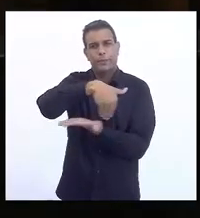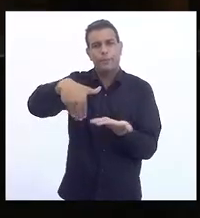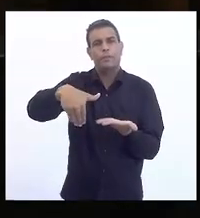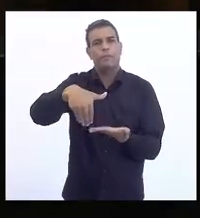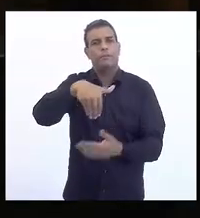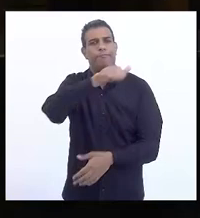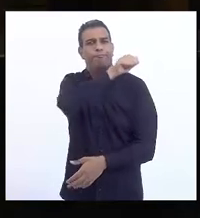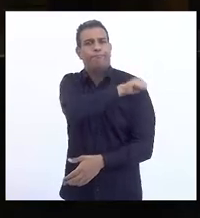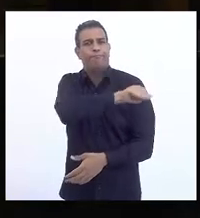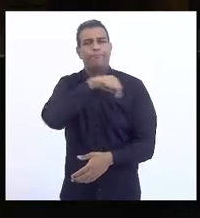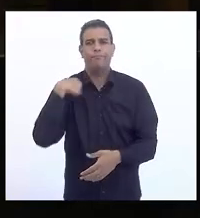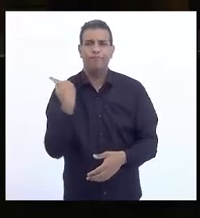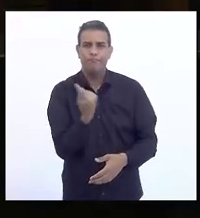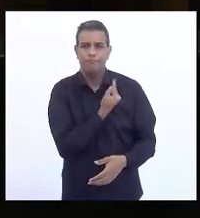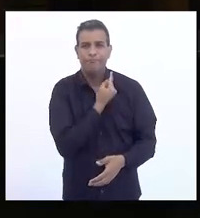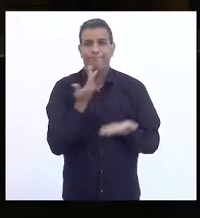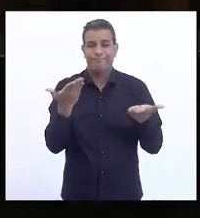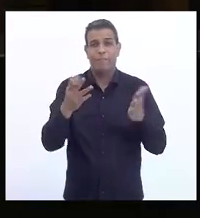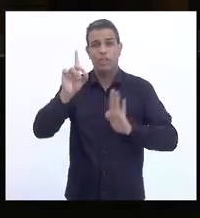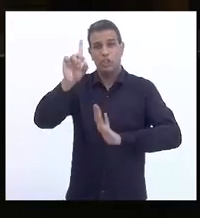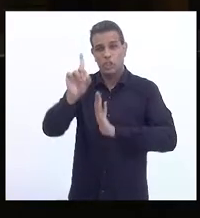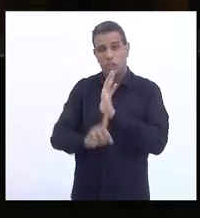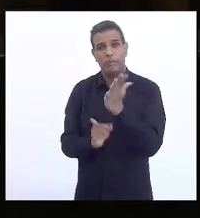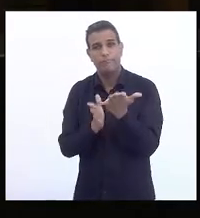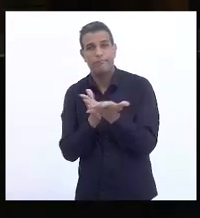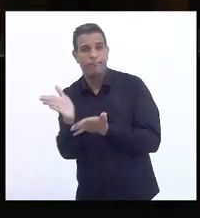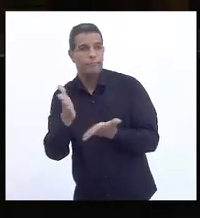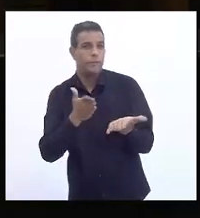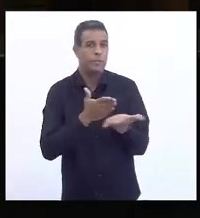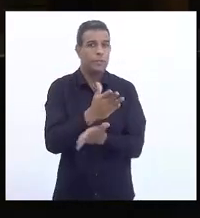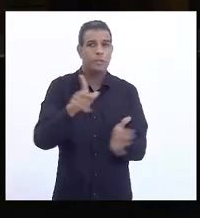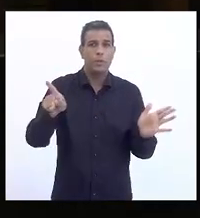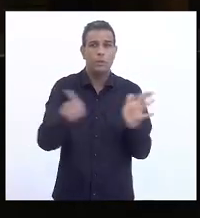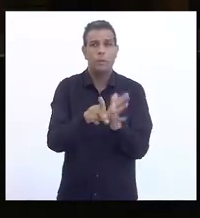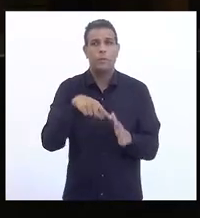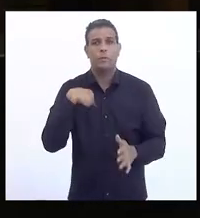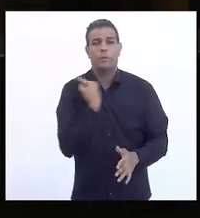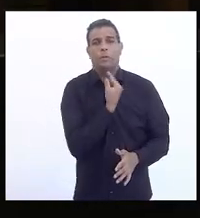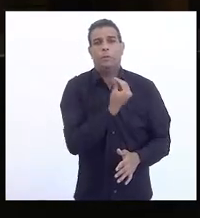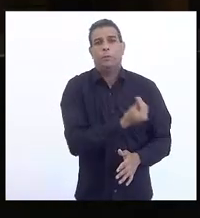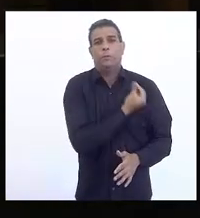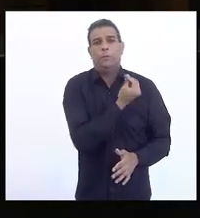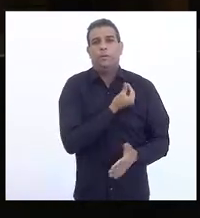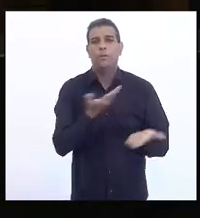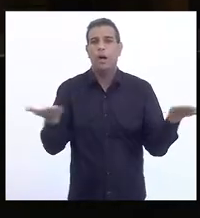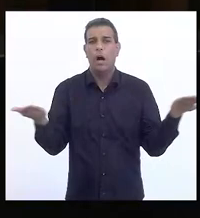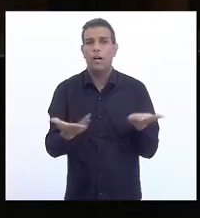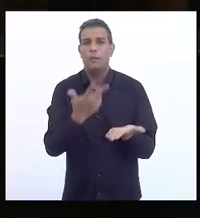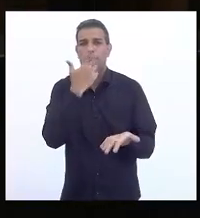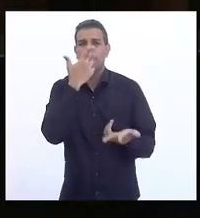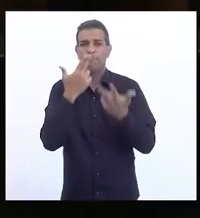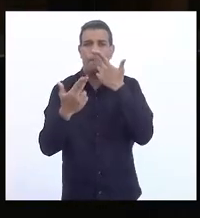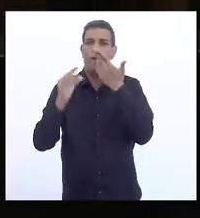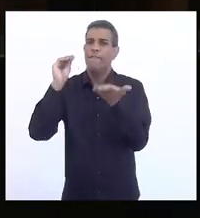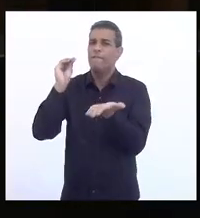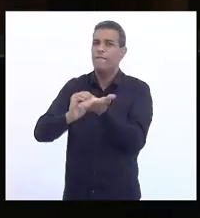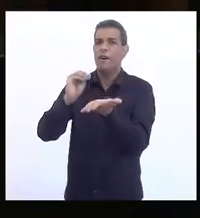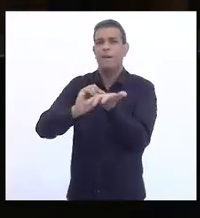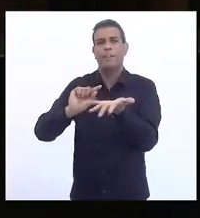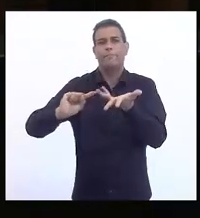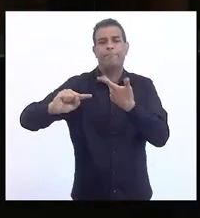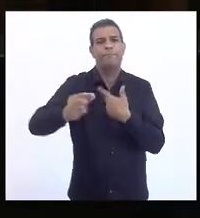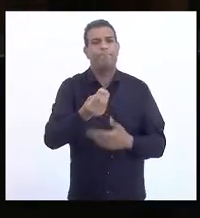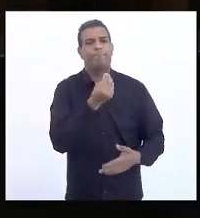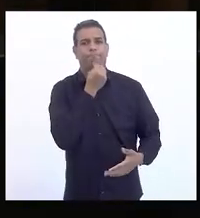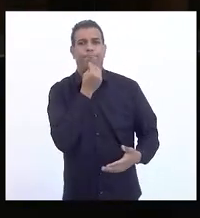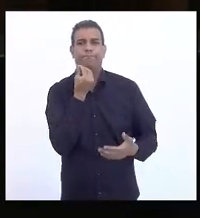Transporte. Ou seja, o direito de ir e vir da população do Estado do Rio de Janeiro está comprometido. E, óbvio, quem